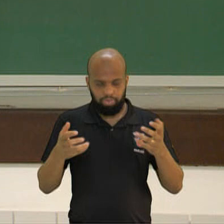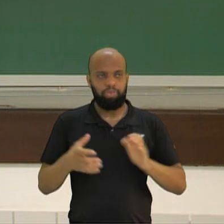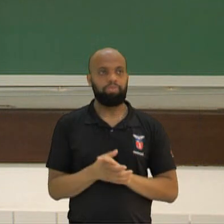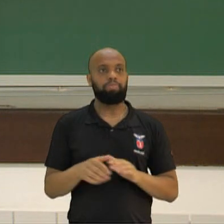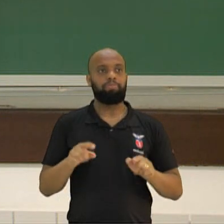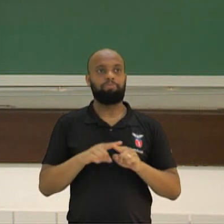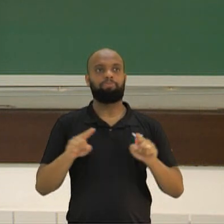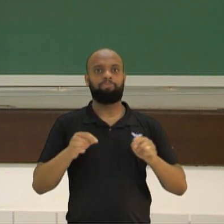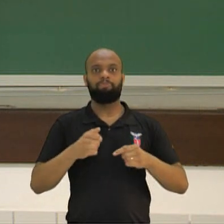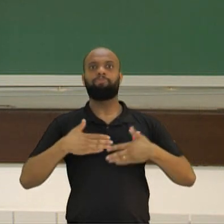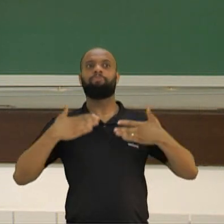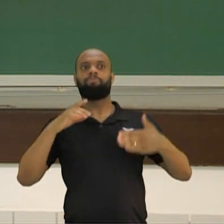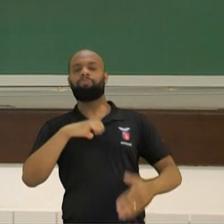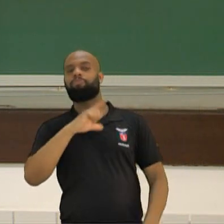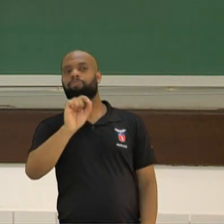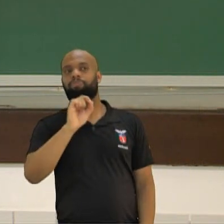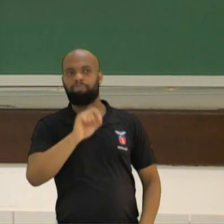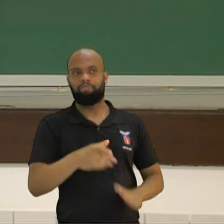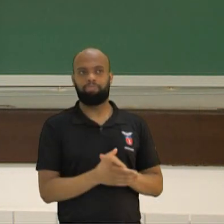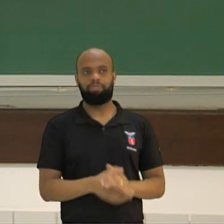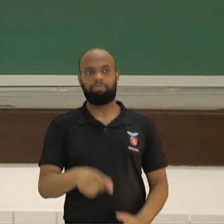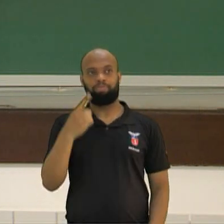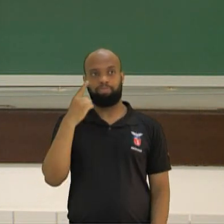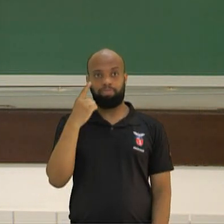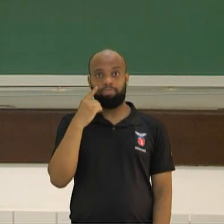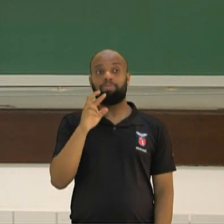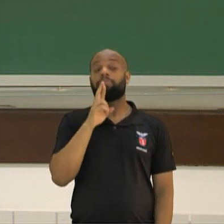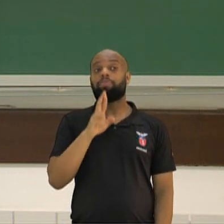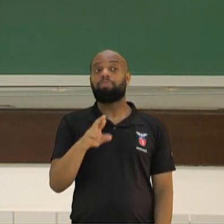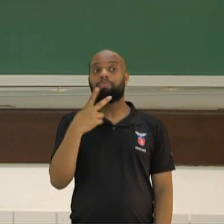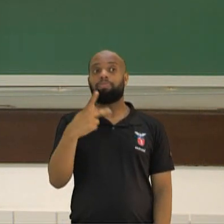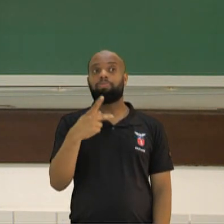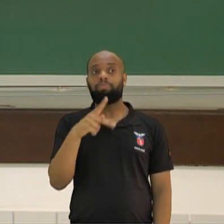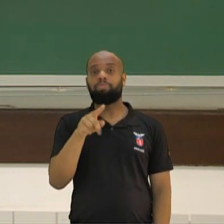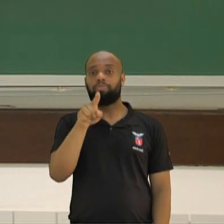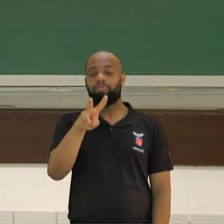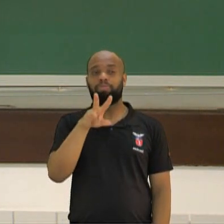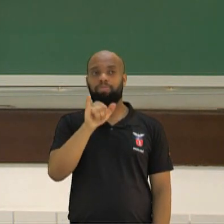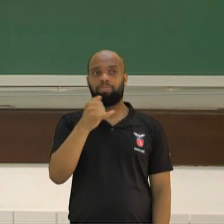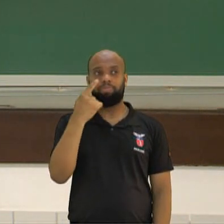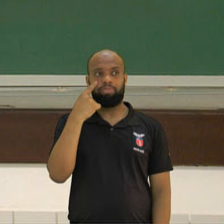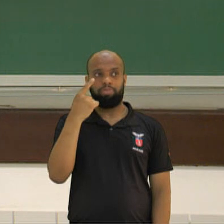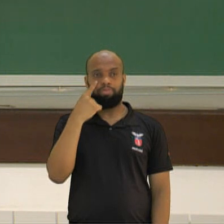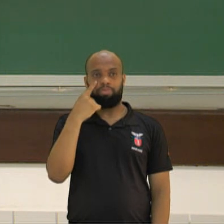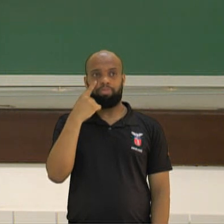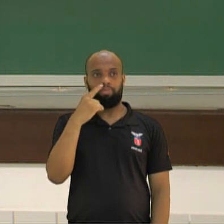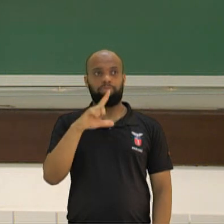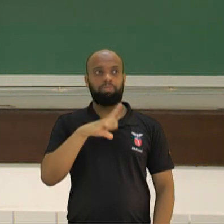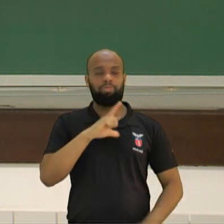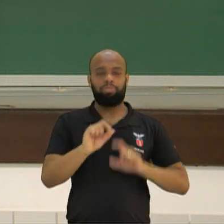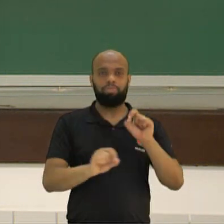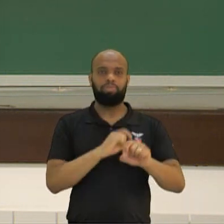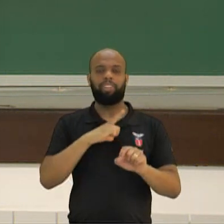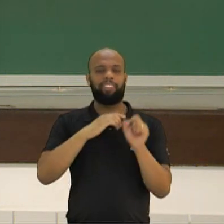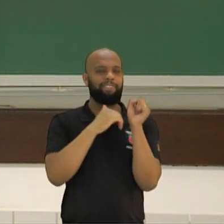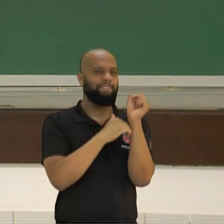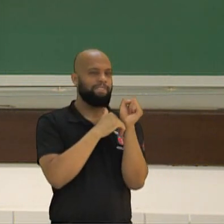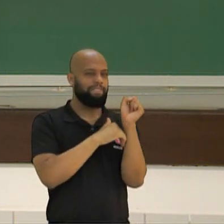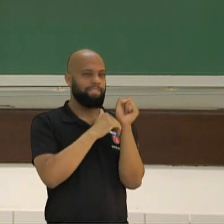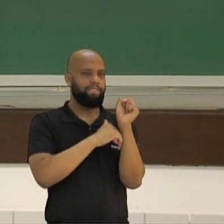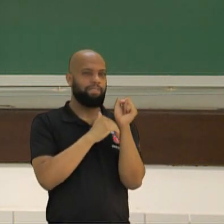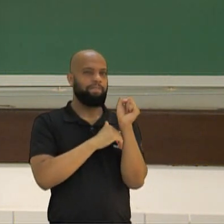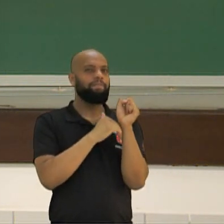só a surpresa que ele teve. Aqui nos resultados, vocês vão ver que mora o segredo